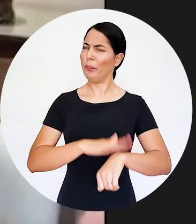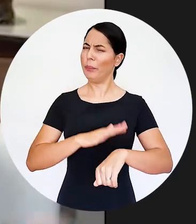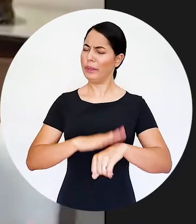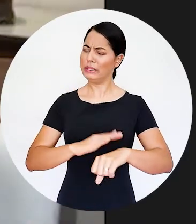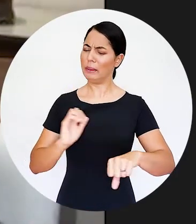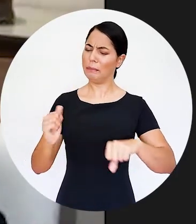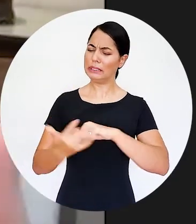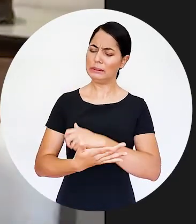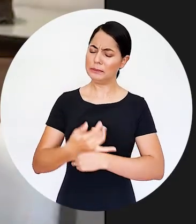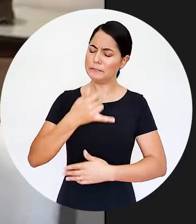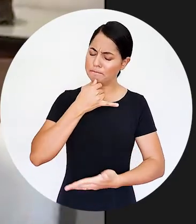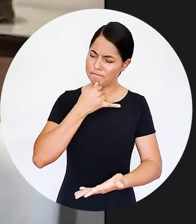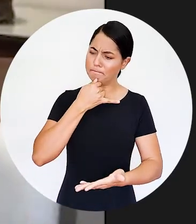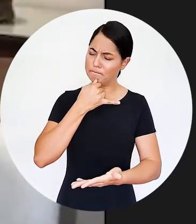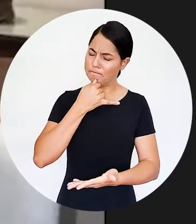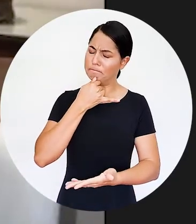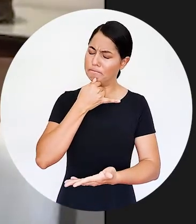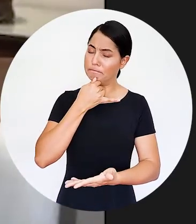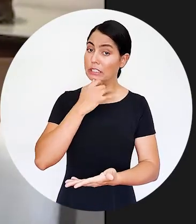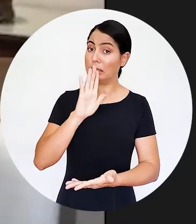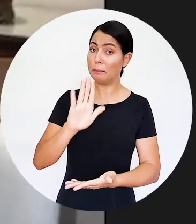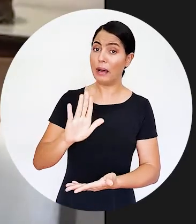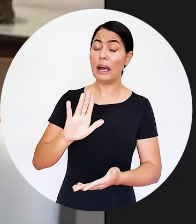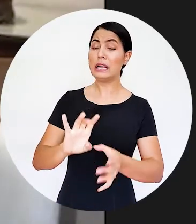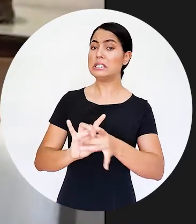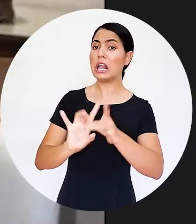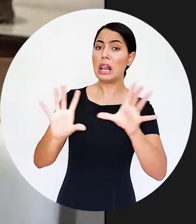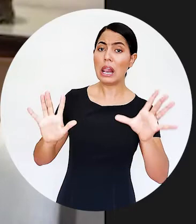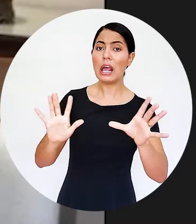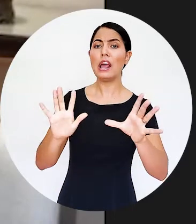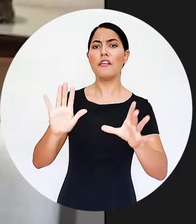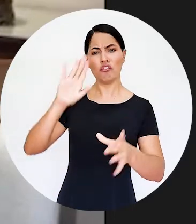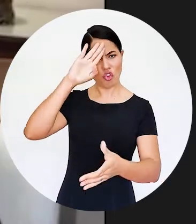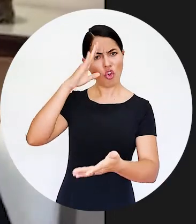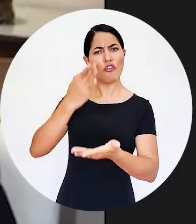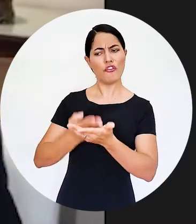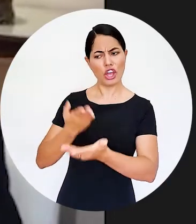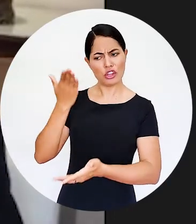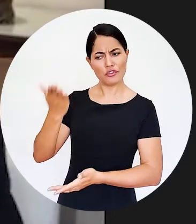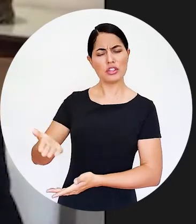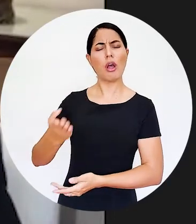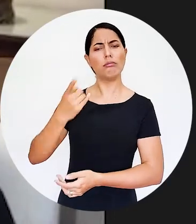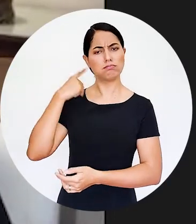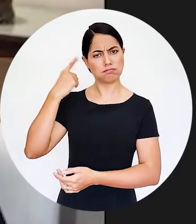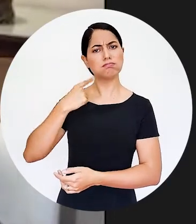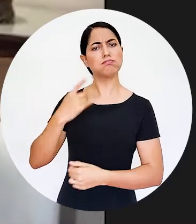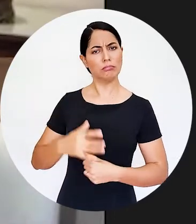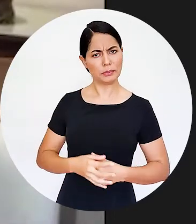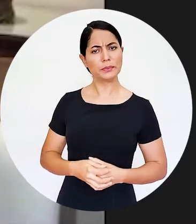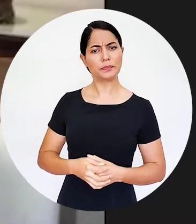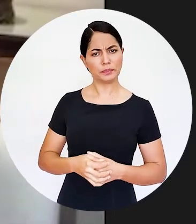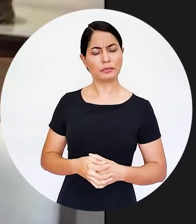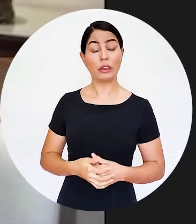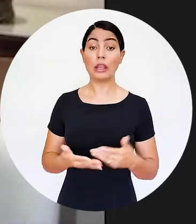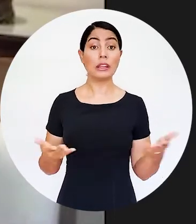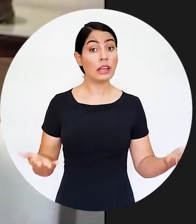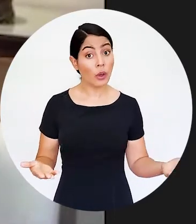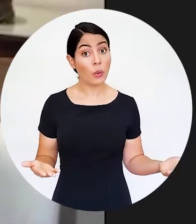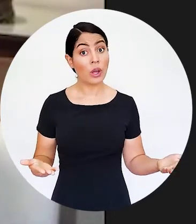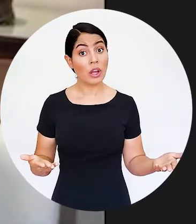lamentaram pandemia dá um voto de confiança a palavra do